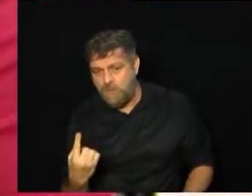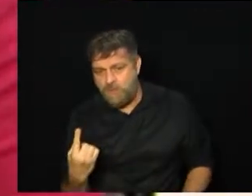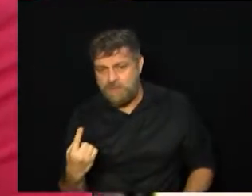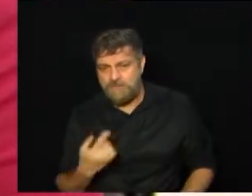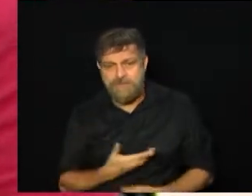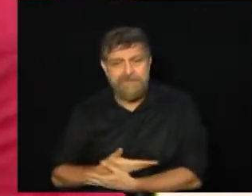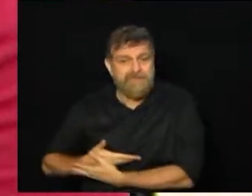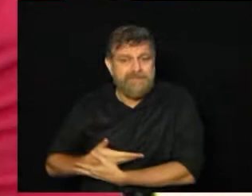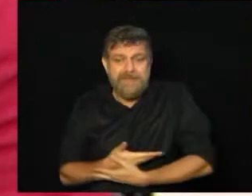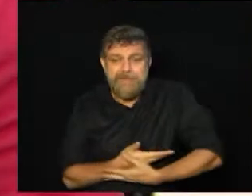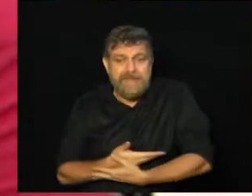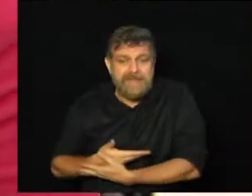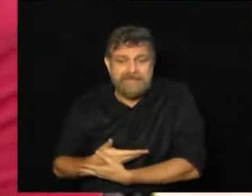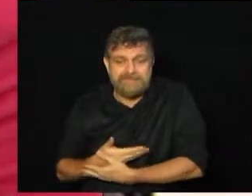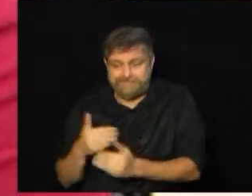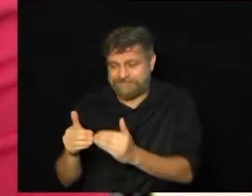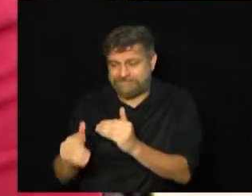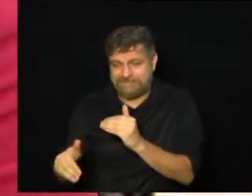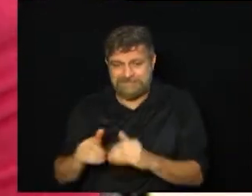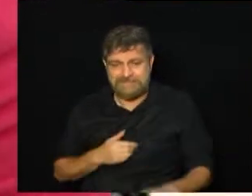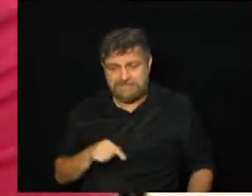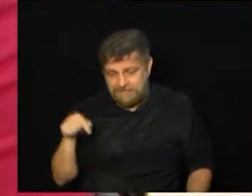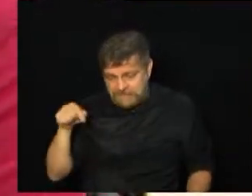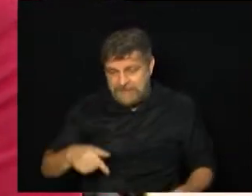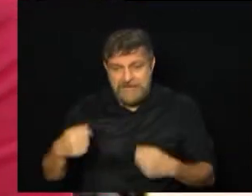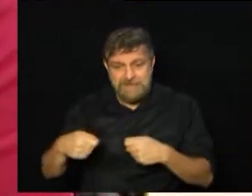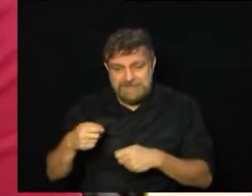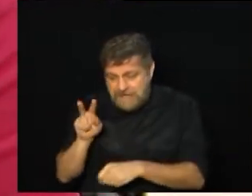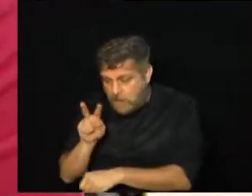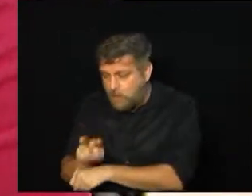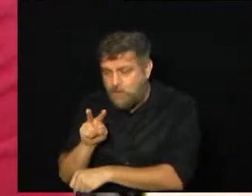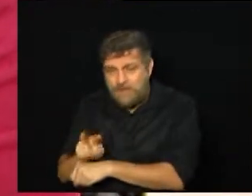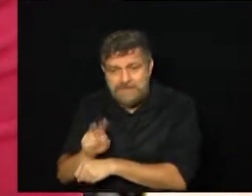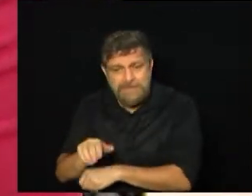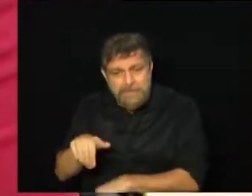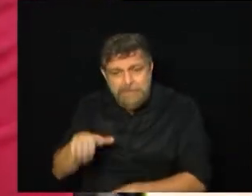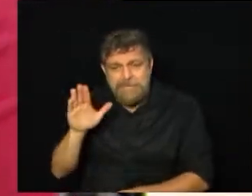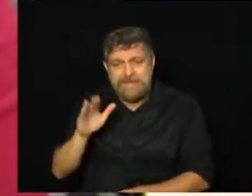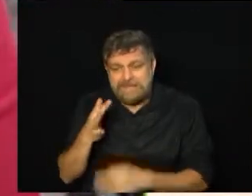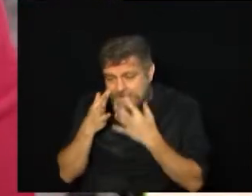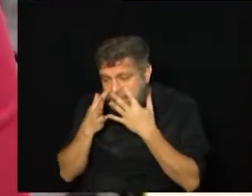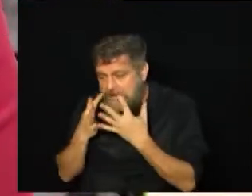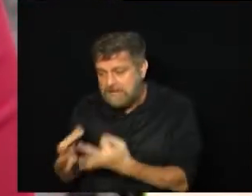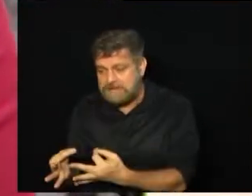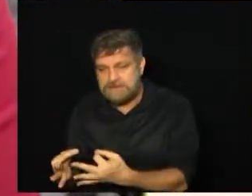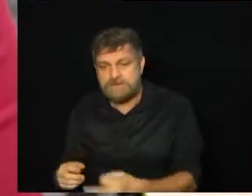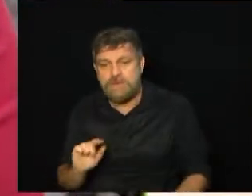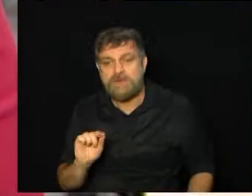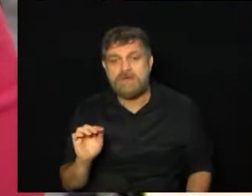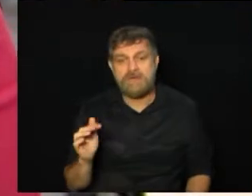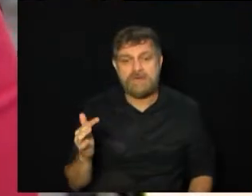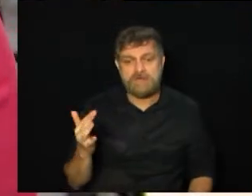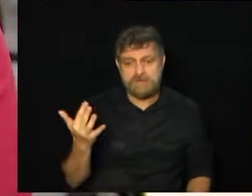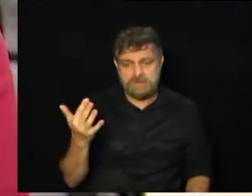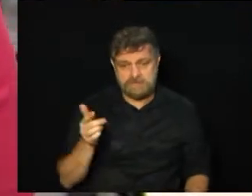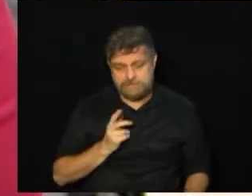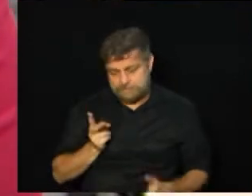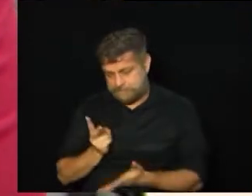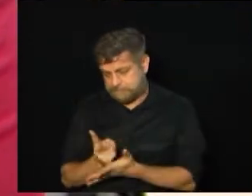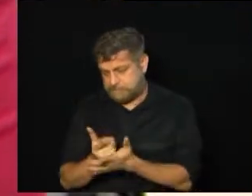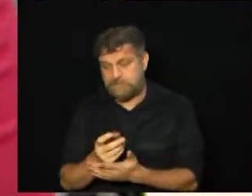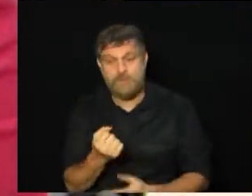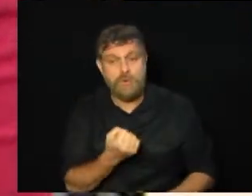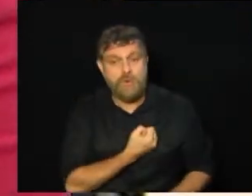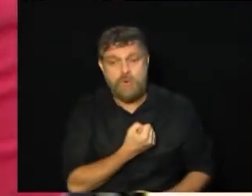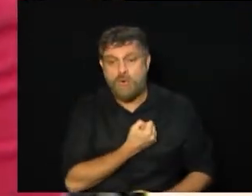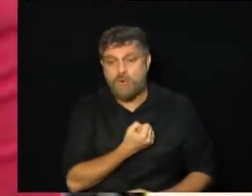berçário, que são os bebês. As crianças menores, elas demandam mais do adulto. E O que está acontecendo? Vai permanecer o mesmo número